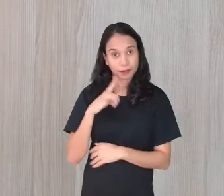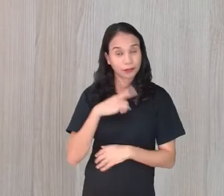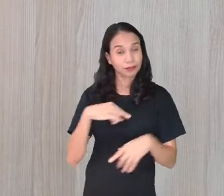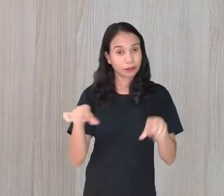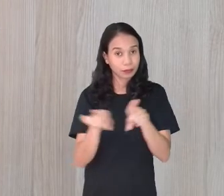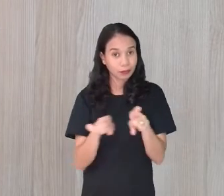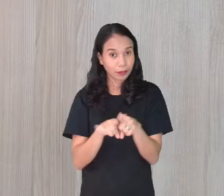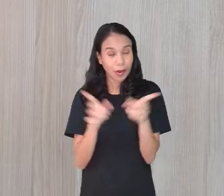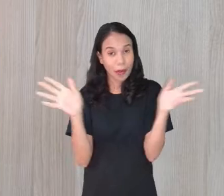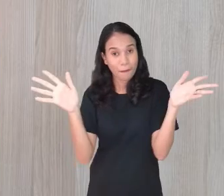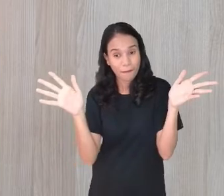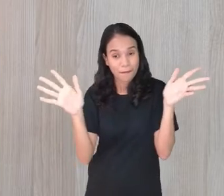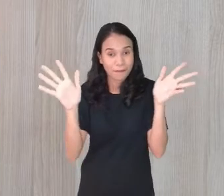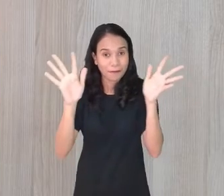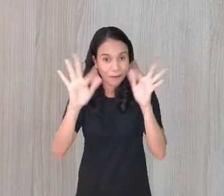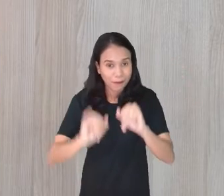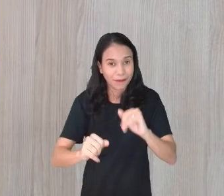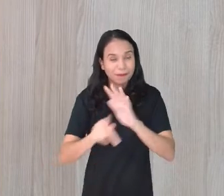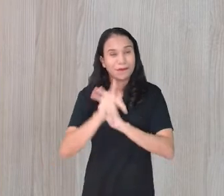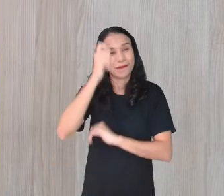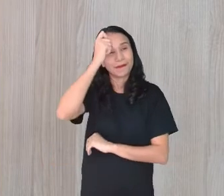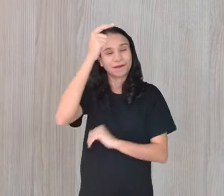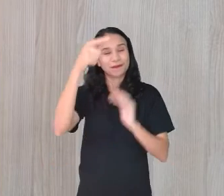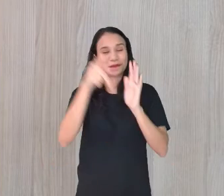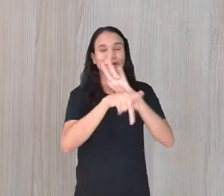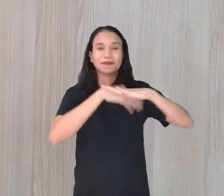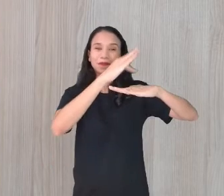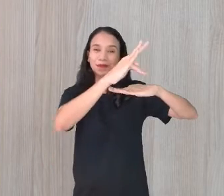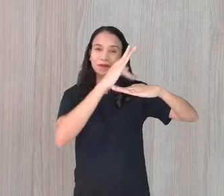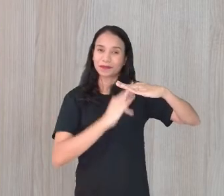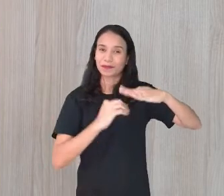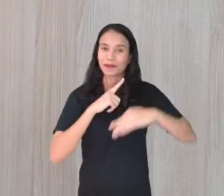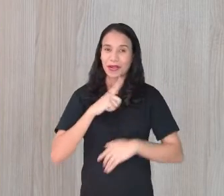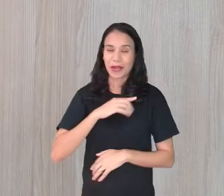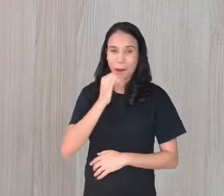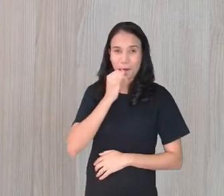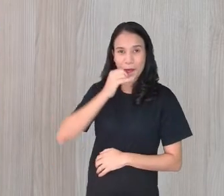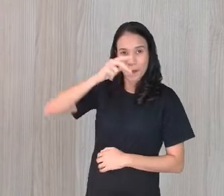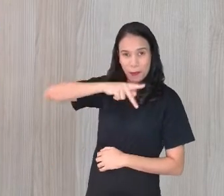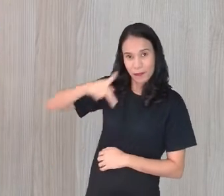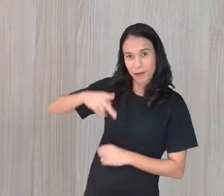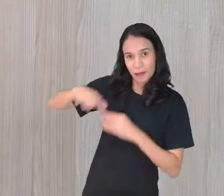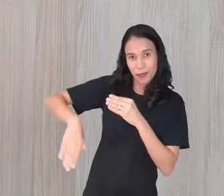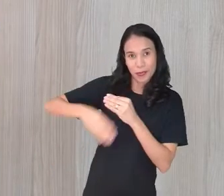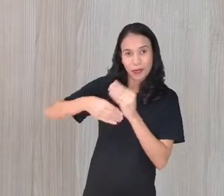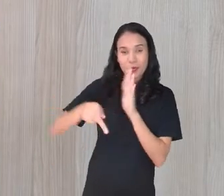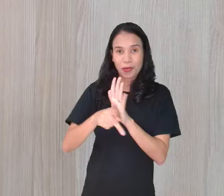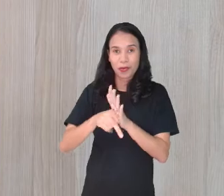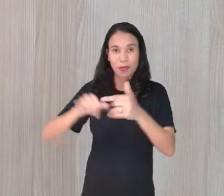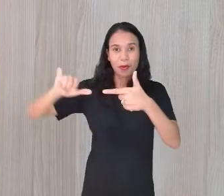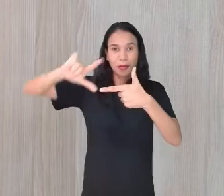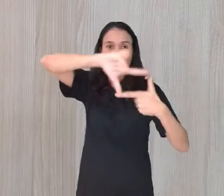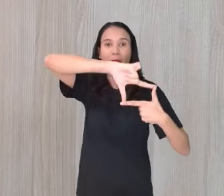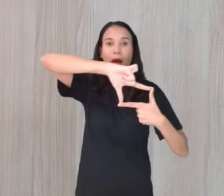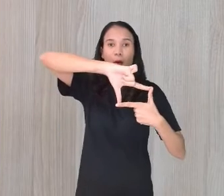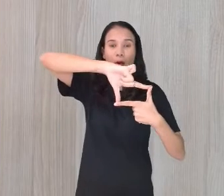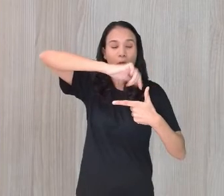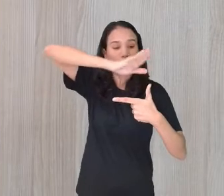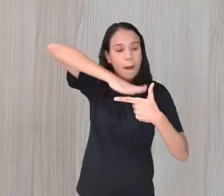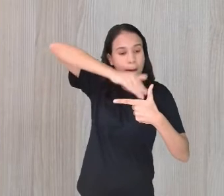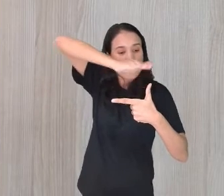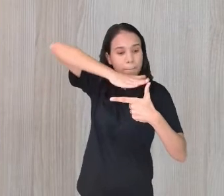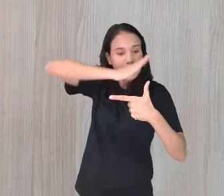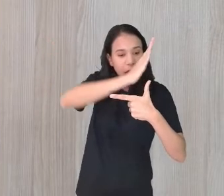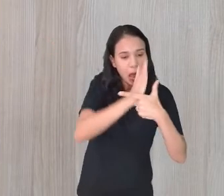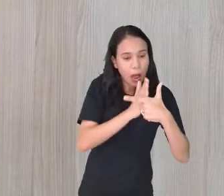para finalizar essa ideia de fração equivalente, o exemplo que o professor Pedro colocou lá daqueles retângulos pintados a mesma região,